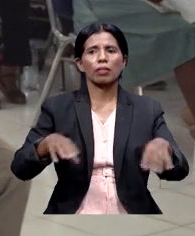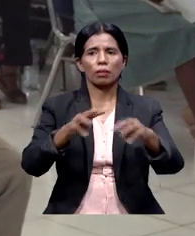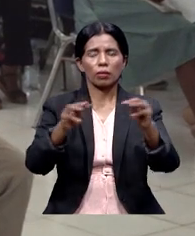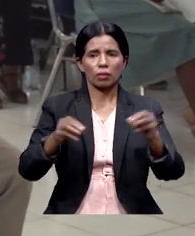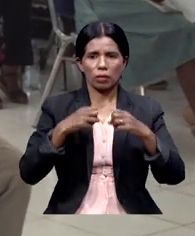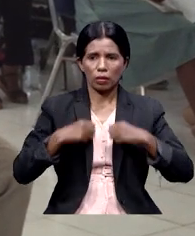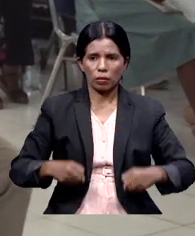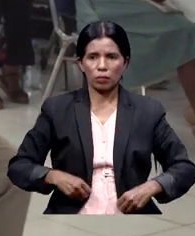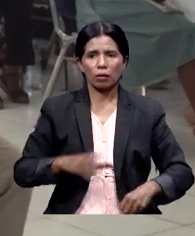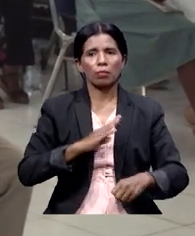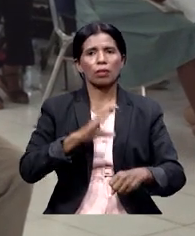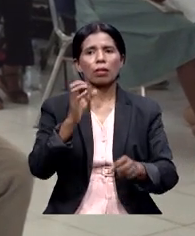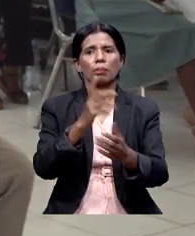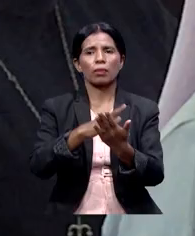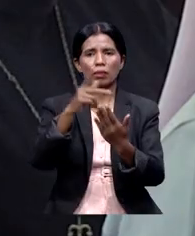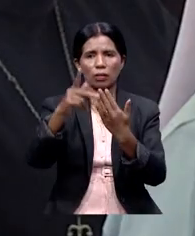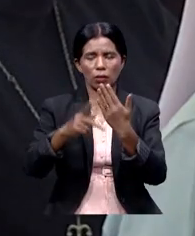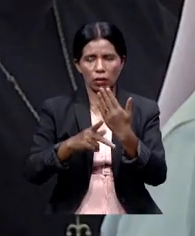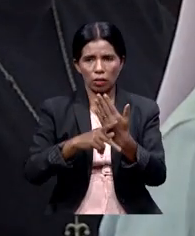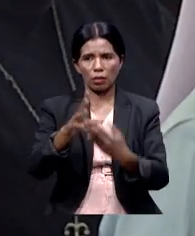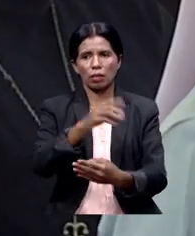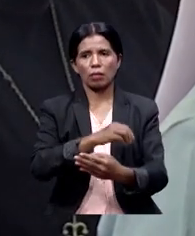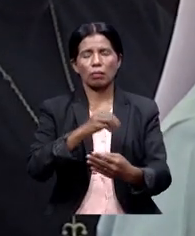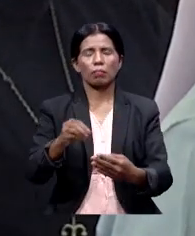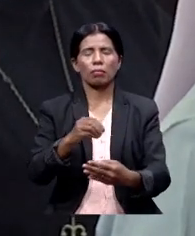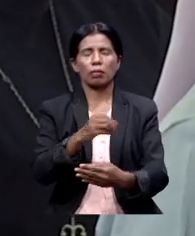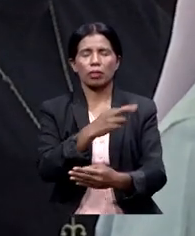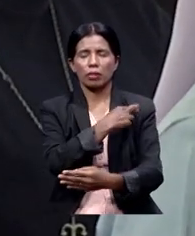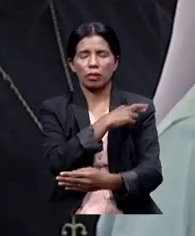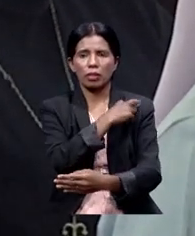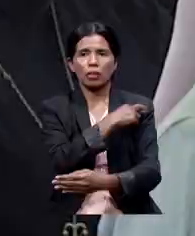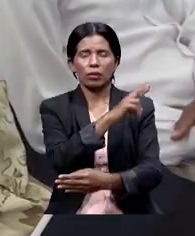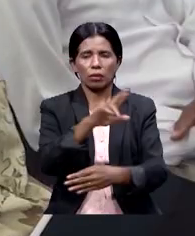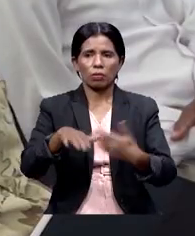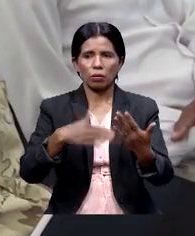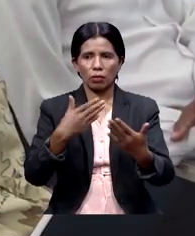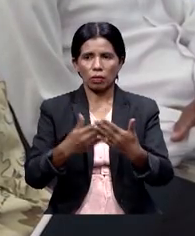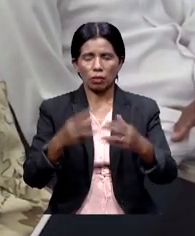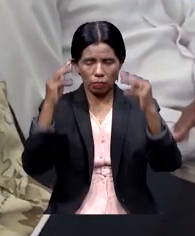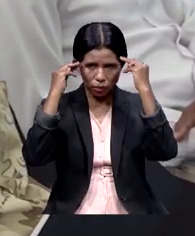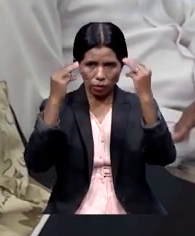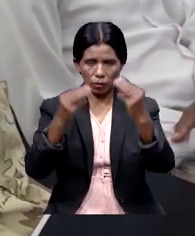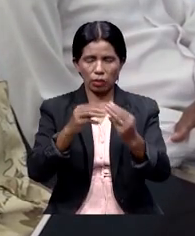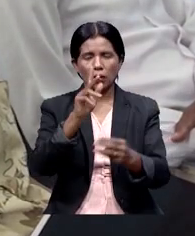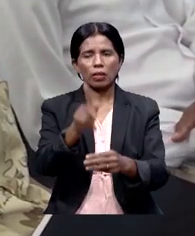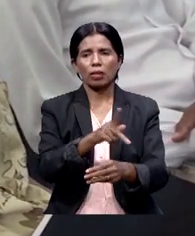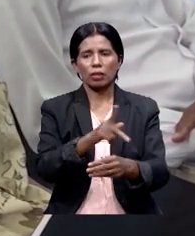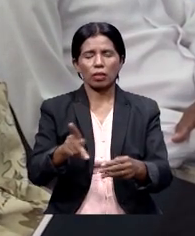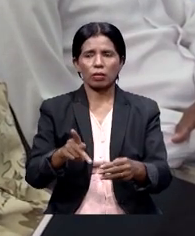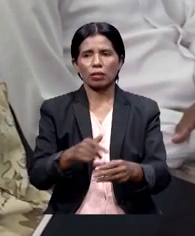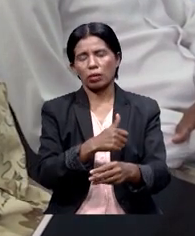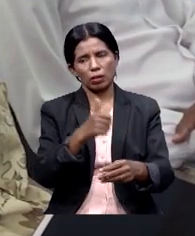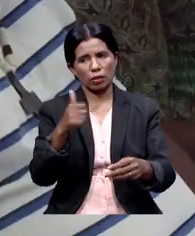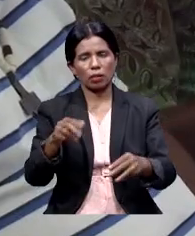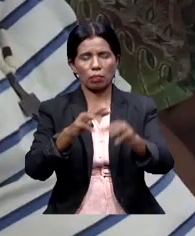Saúde Baucau realiza programa Advocacia Integrada ba religioso no religiosa, muçulmano, visão cristão, protestante no Seluctan